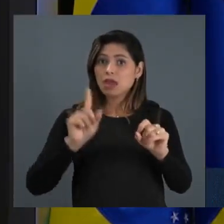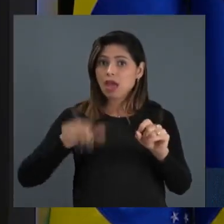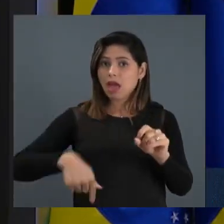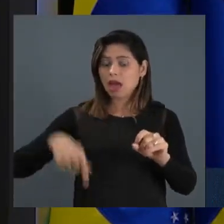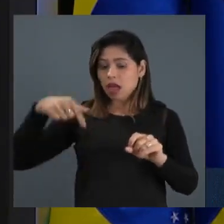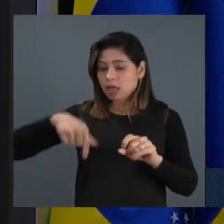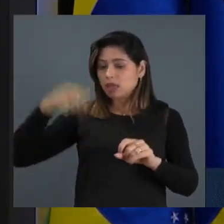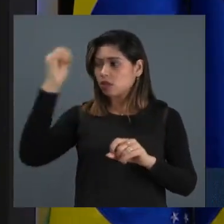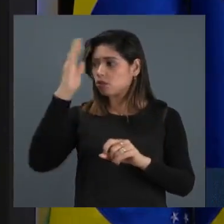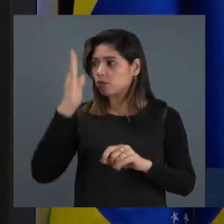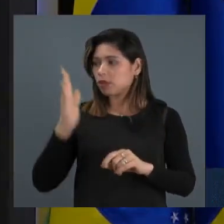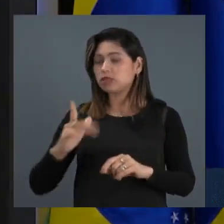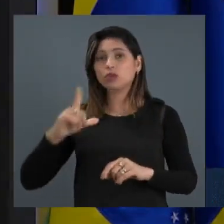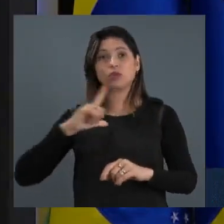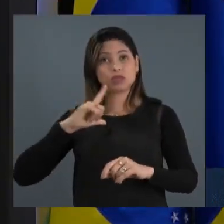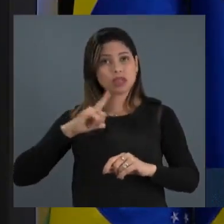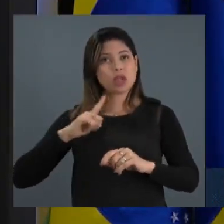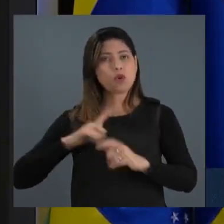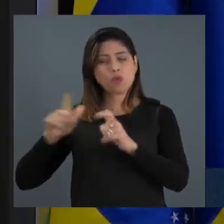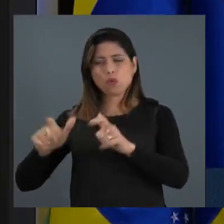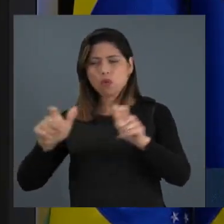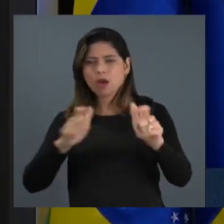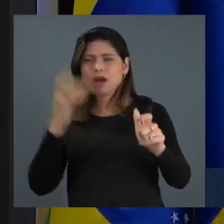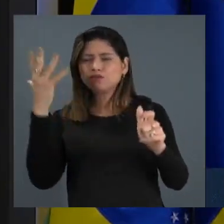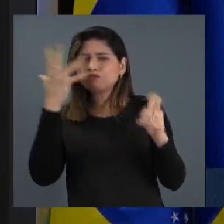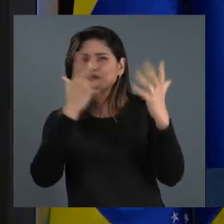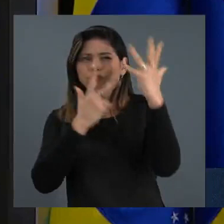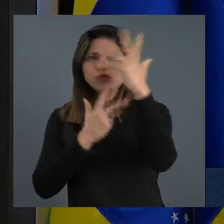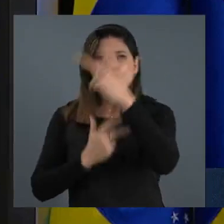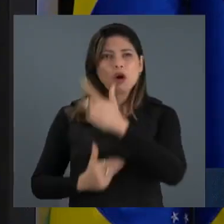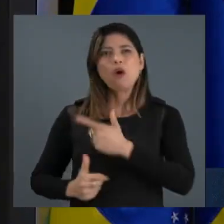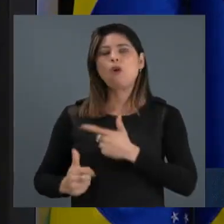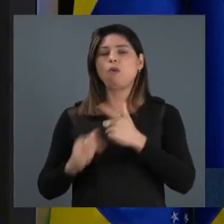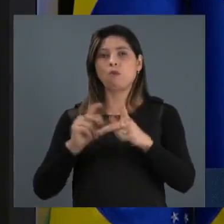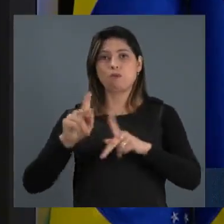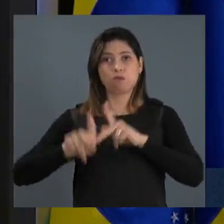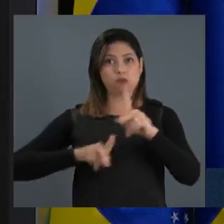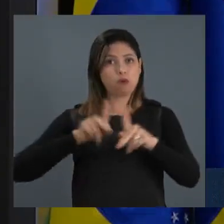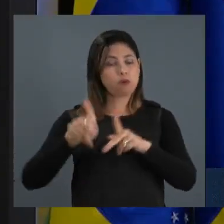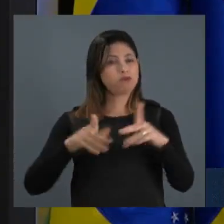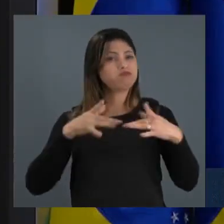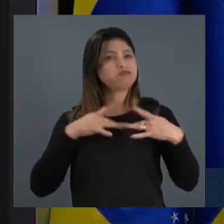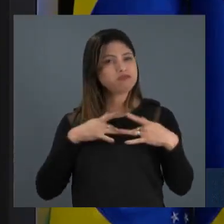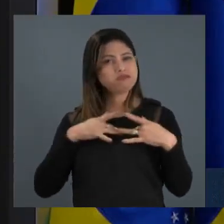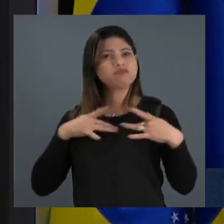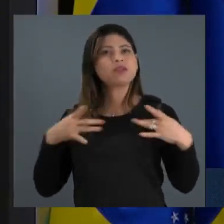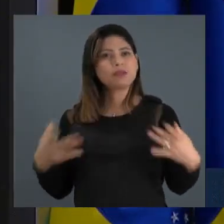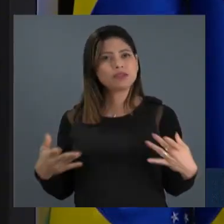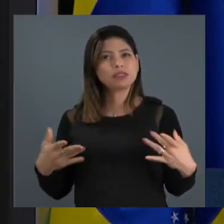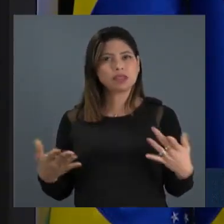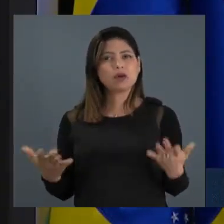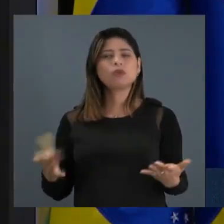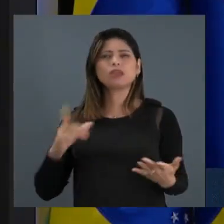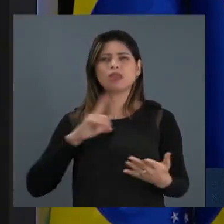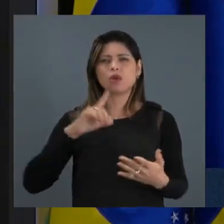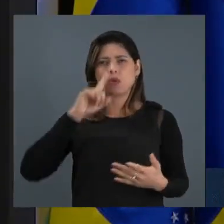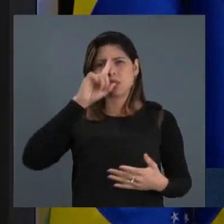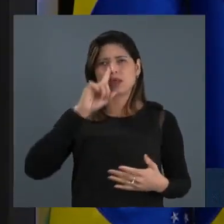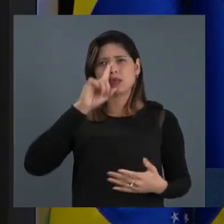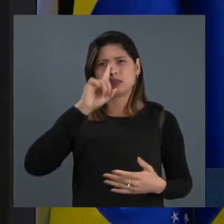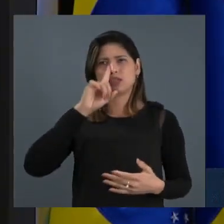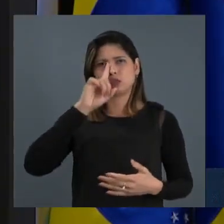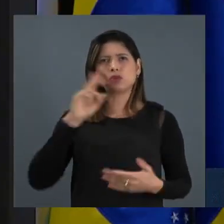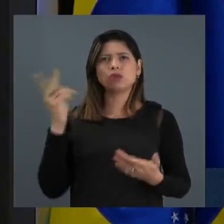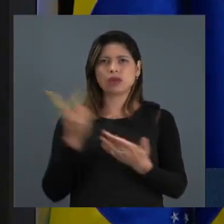belezas naturais, um povo hospitaleiro e tudo de bom. Isso sem contar com o grande risco do incremento